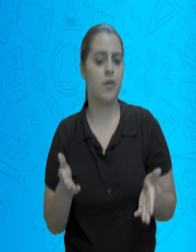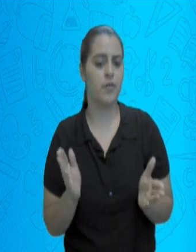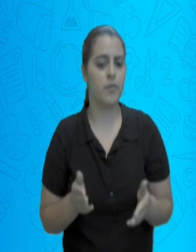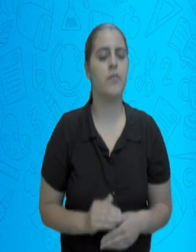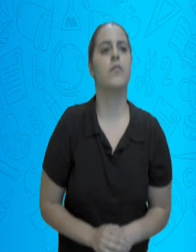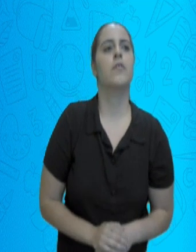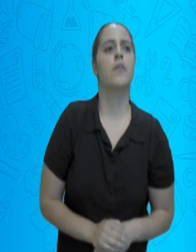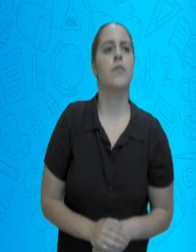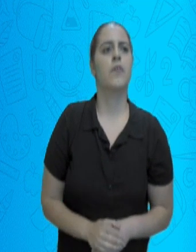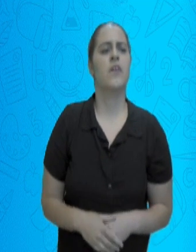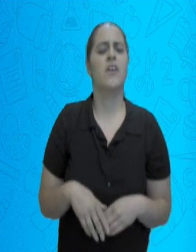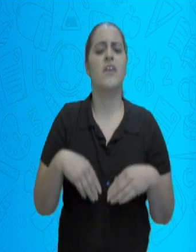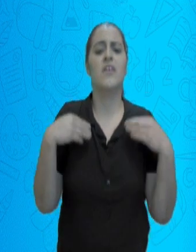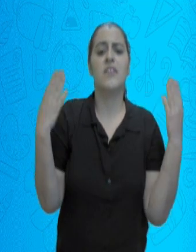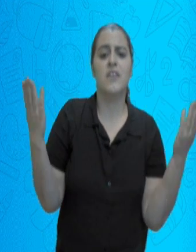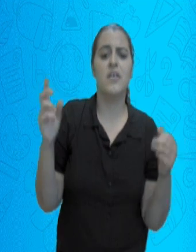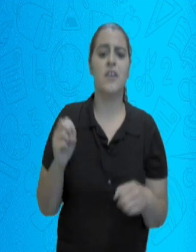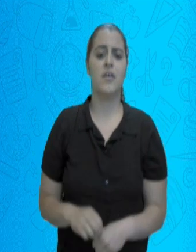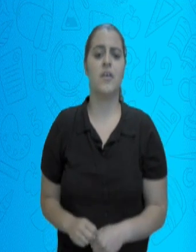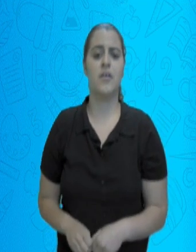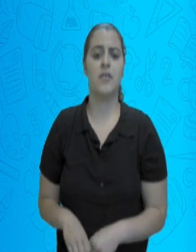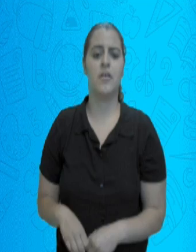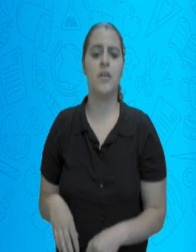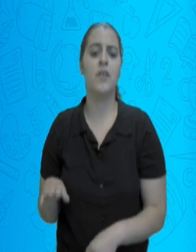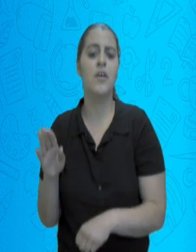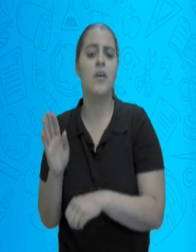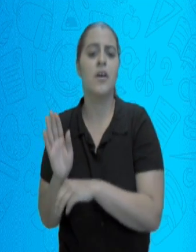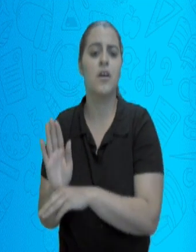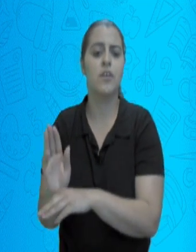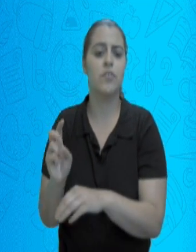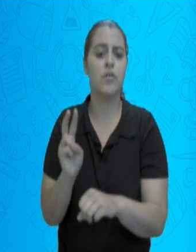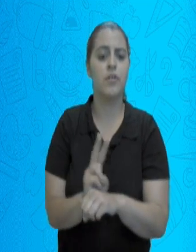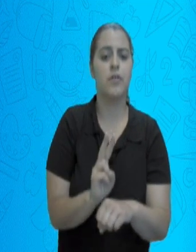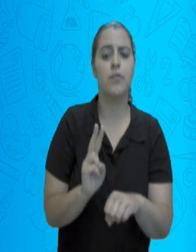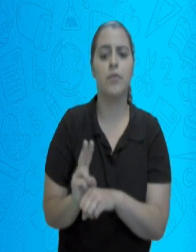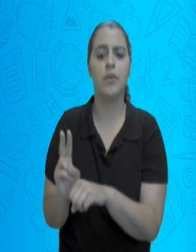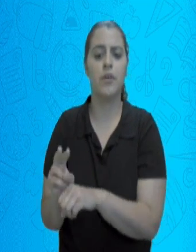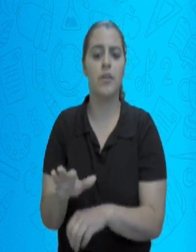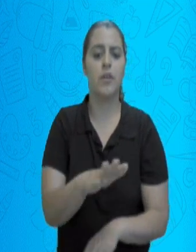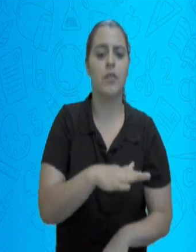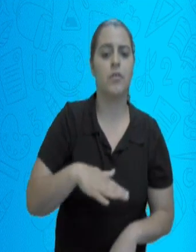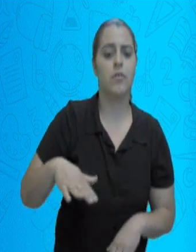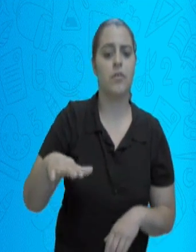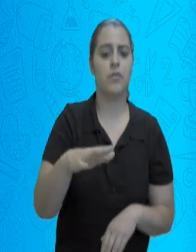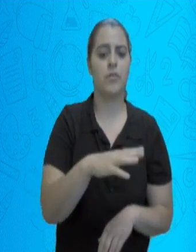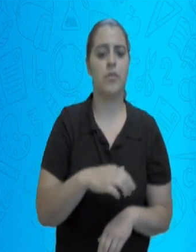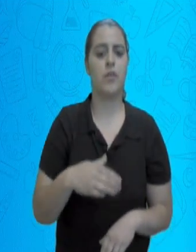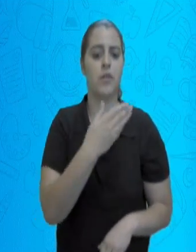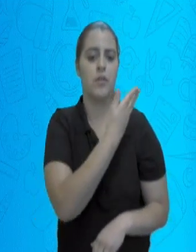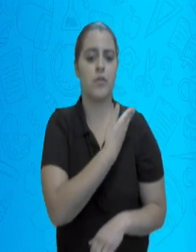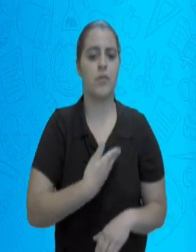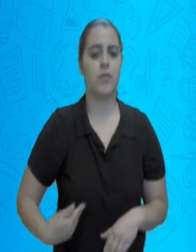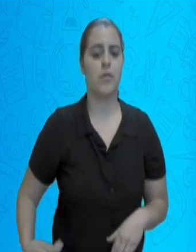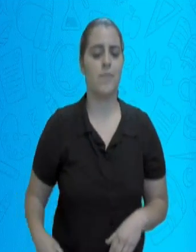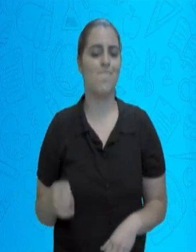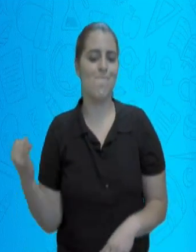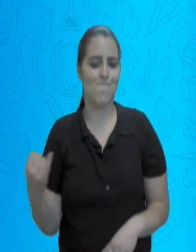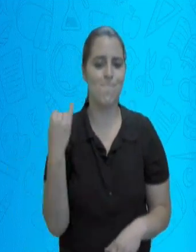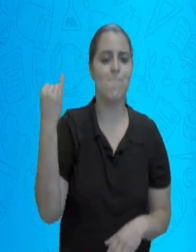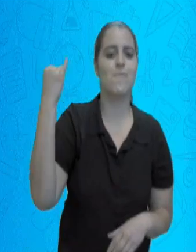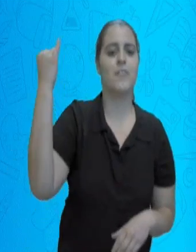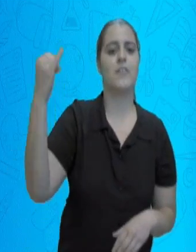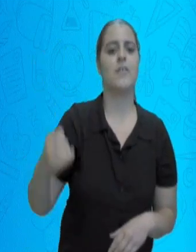agora, mas quem ajuda a preservar e cuidar dos espaços públicos? Isso aqui é muito importante. Os